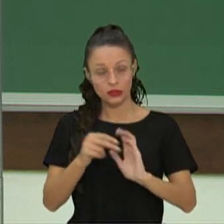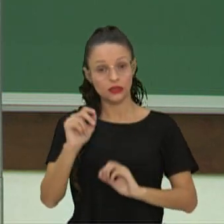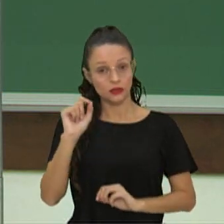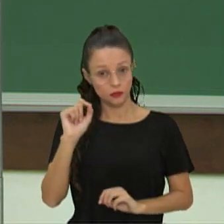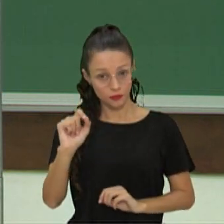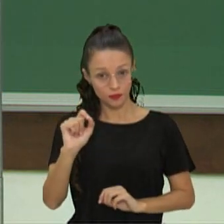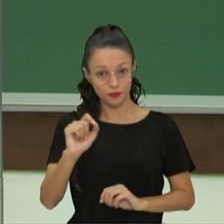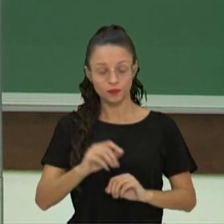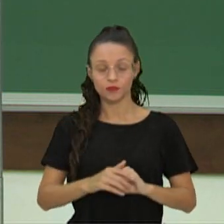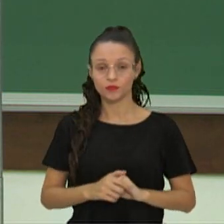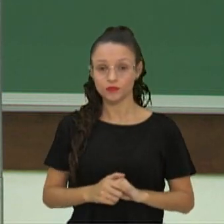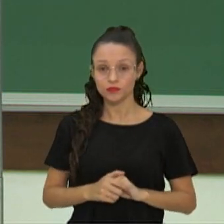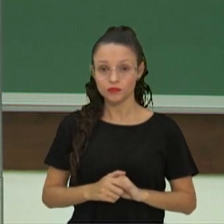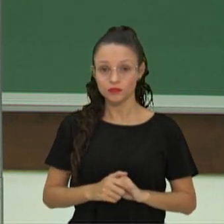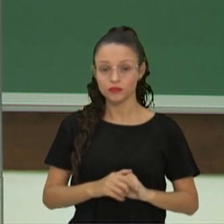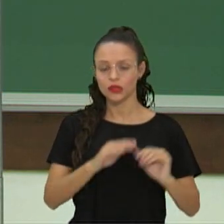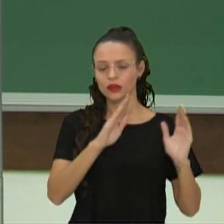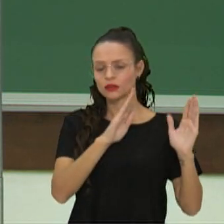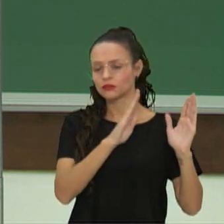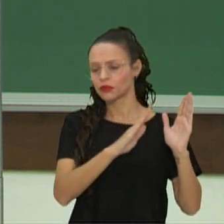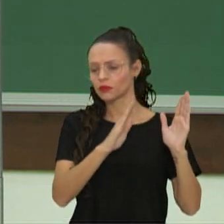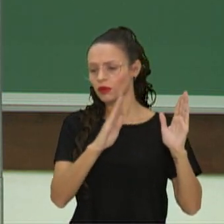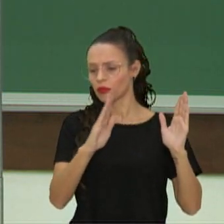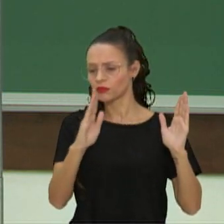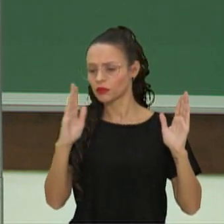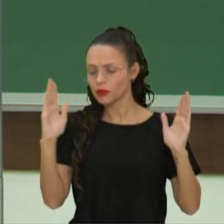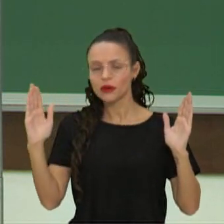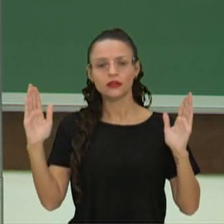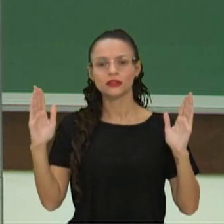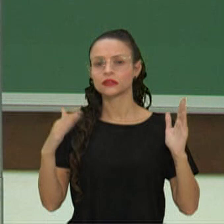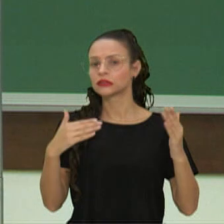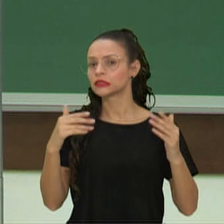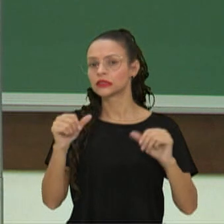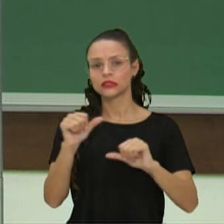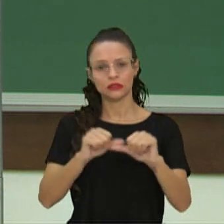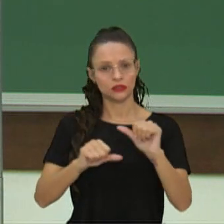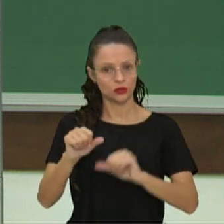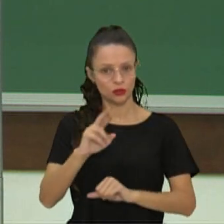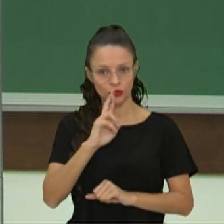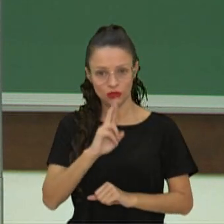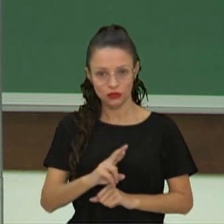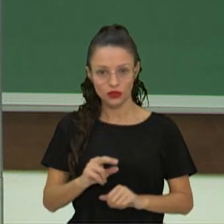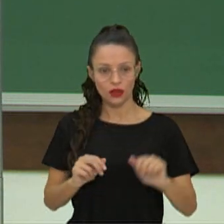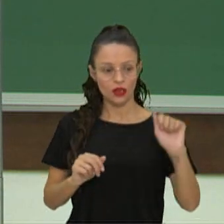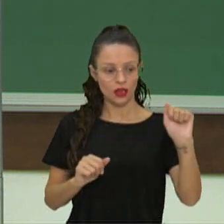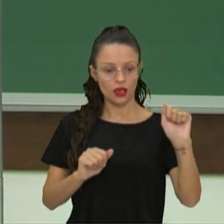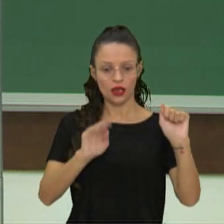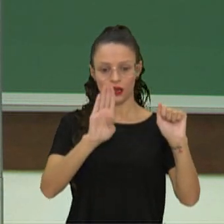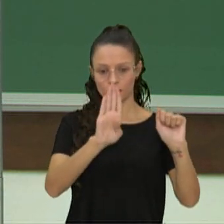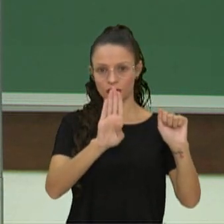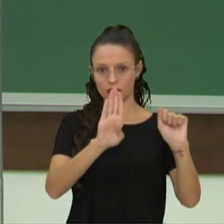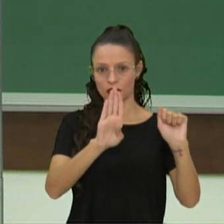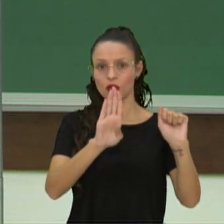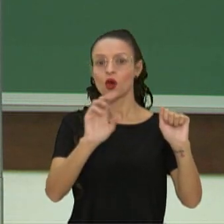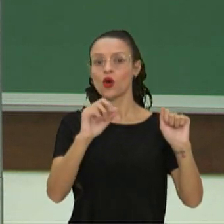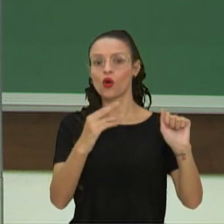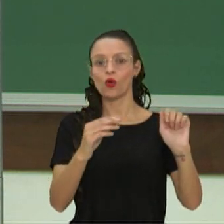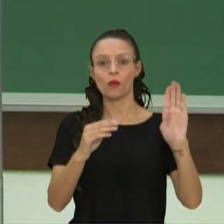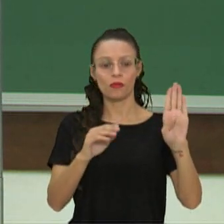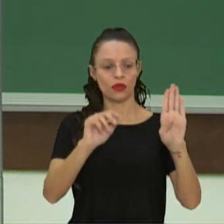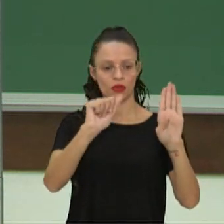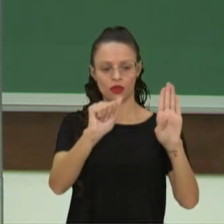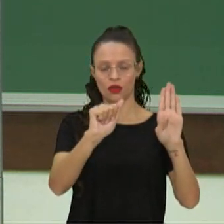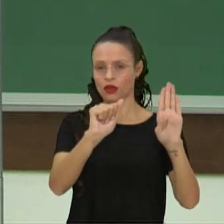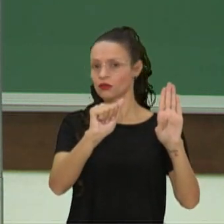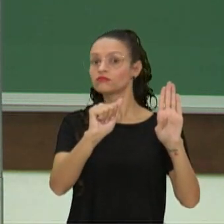que a ordem dos fatores ali não altera o resultado. Então, se você tem AB ao quadrado ou se você tem B ao